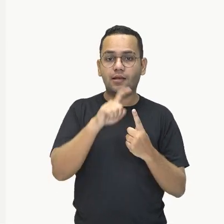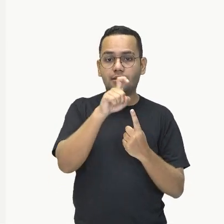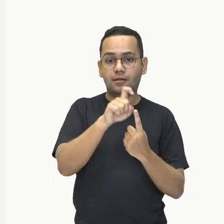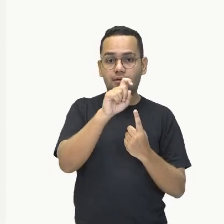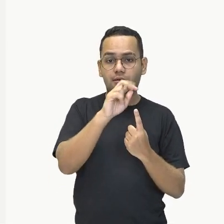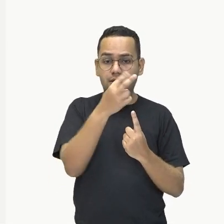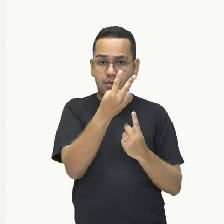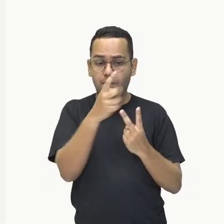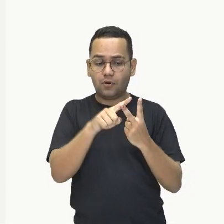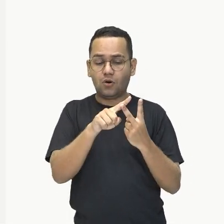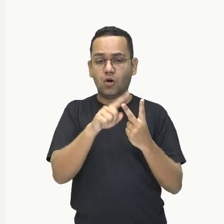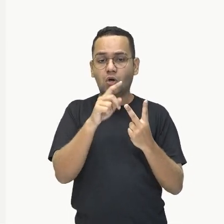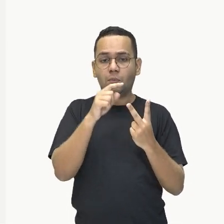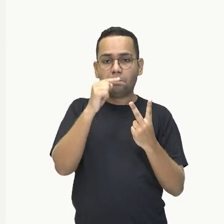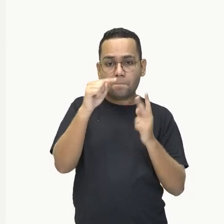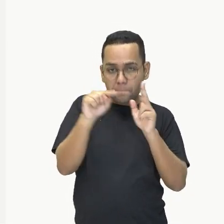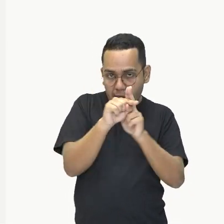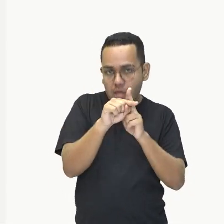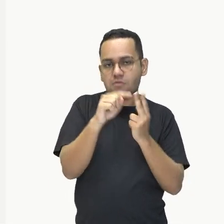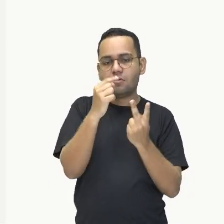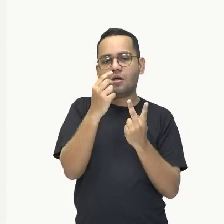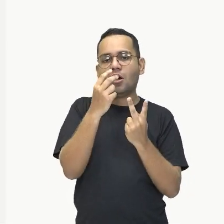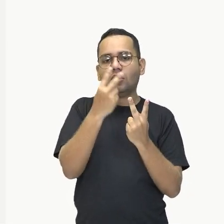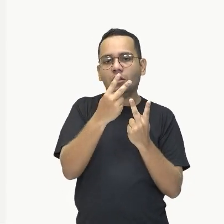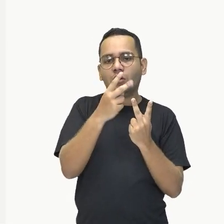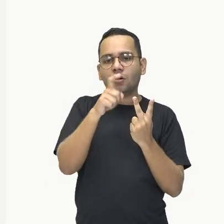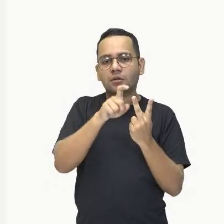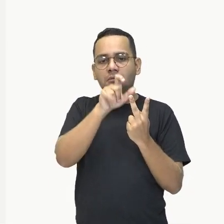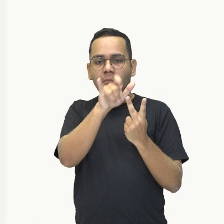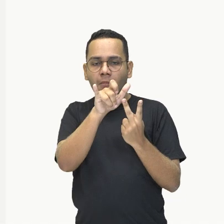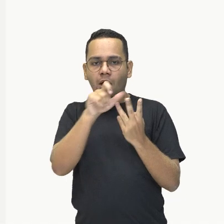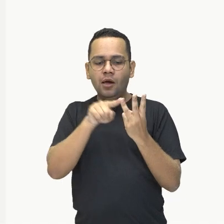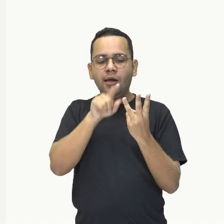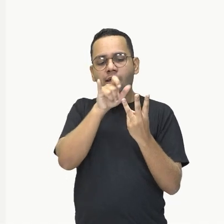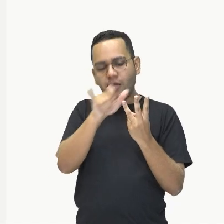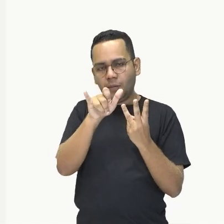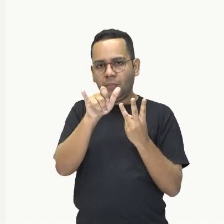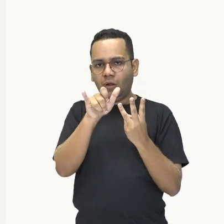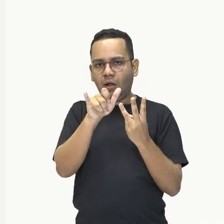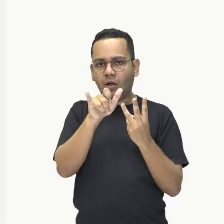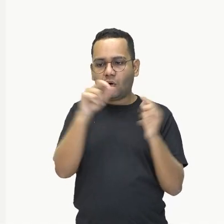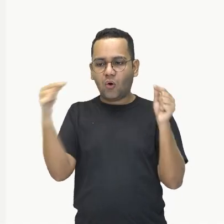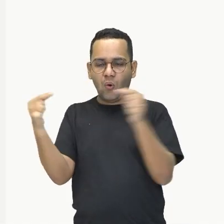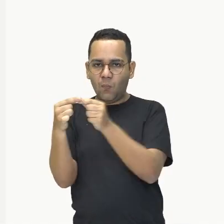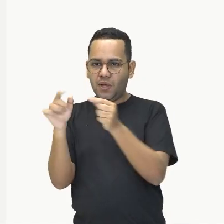tem que aparecer. E o meu terceiro termo, y ao quadrado.